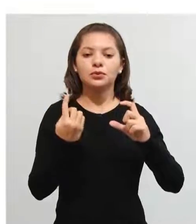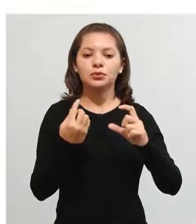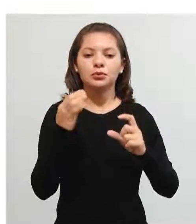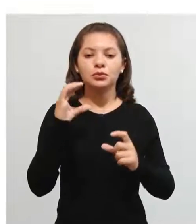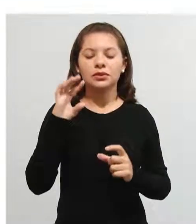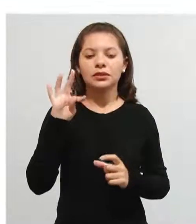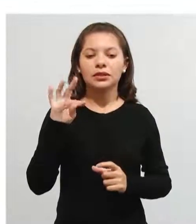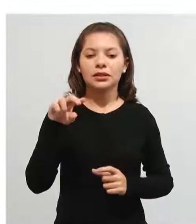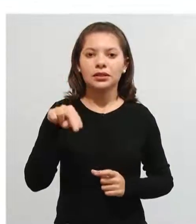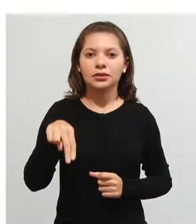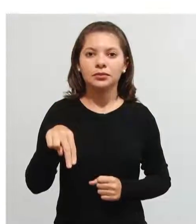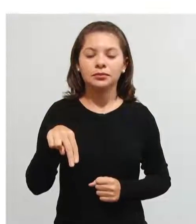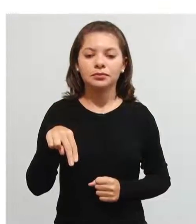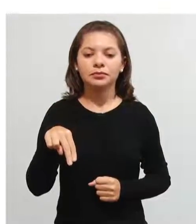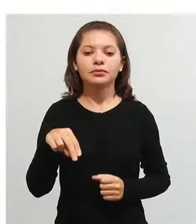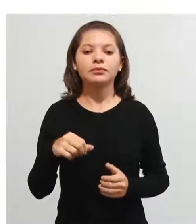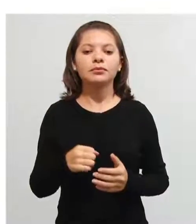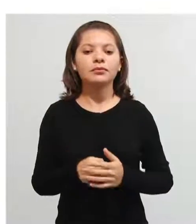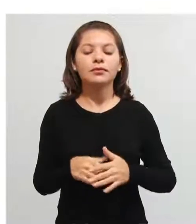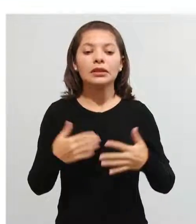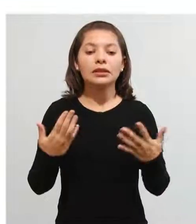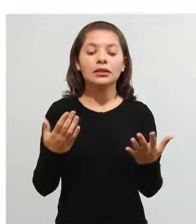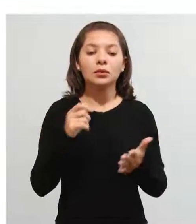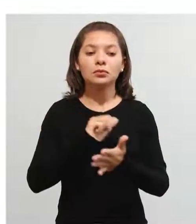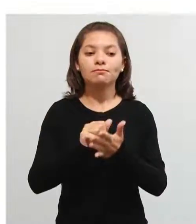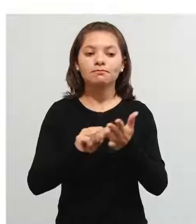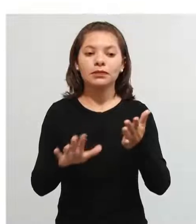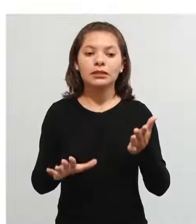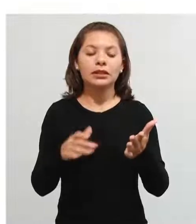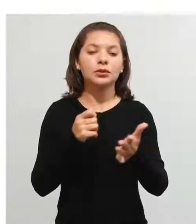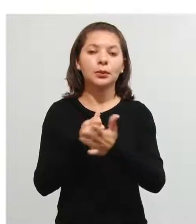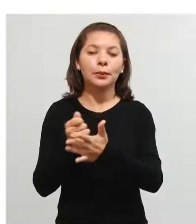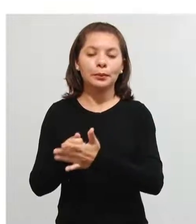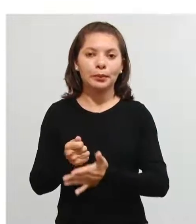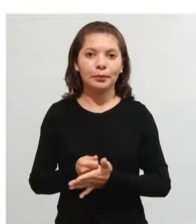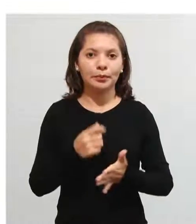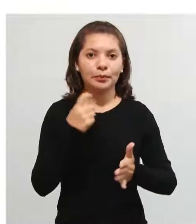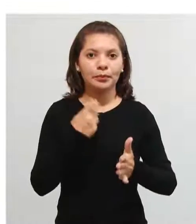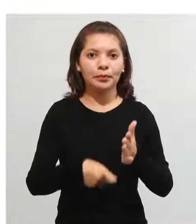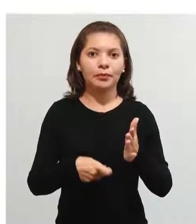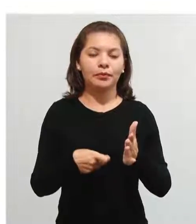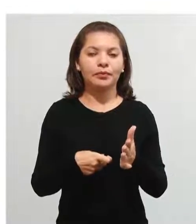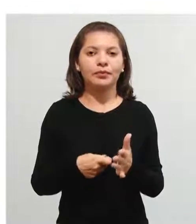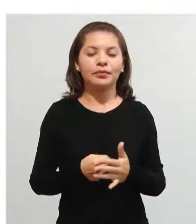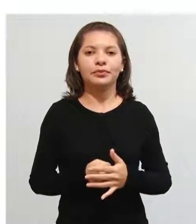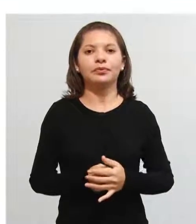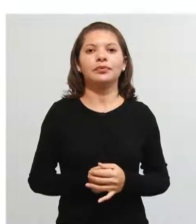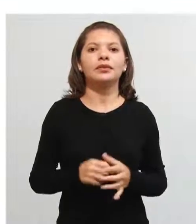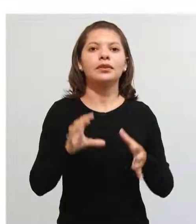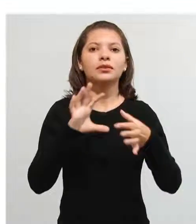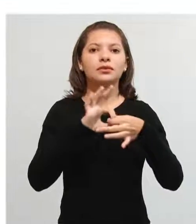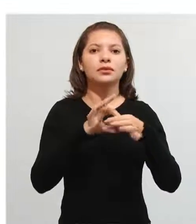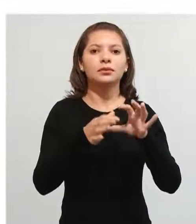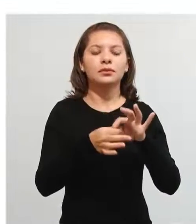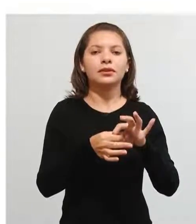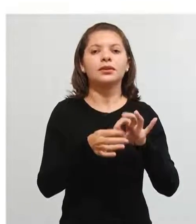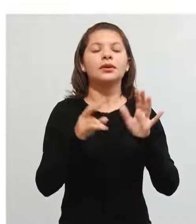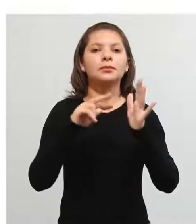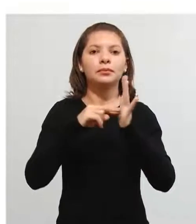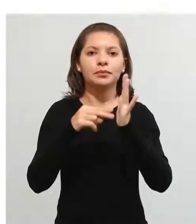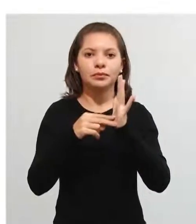Tributário Nacional, tá? Ou seja, a atividade de cobrança dos tributos, ela será plenamente vinculada, ou